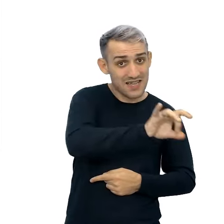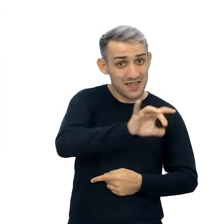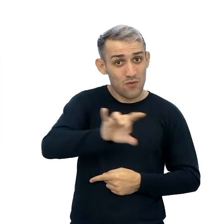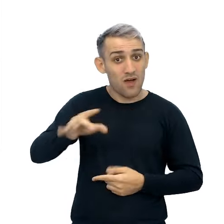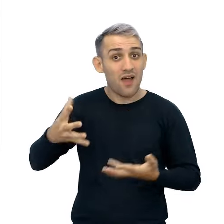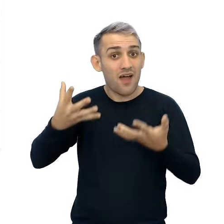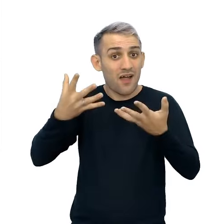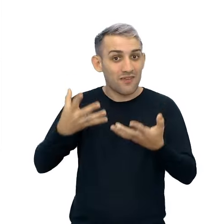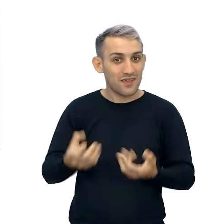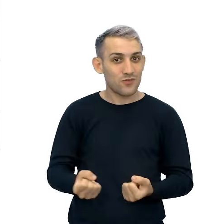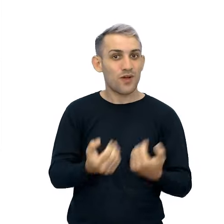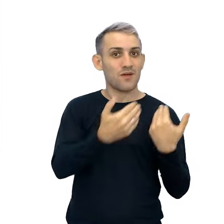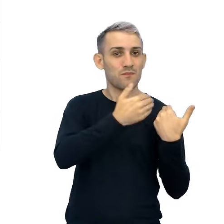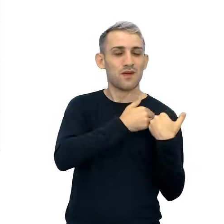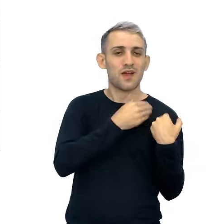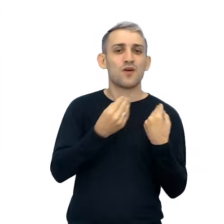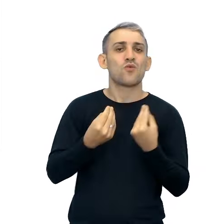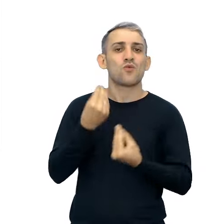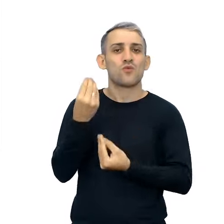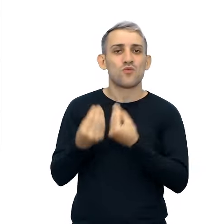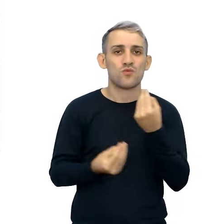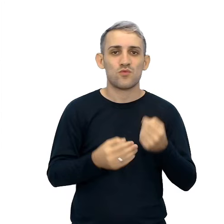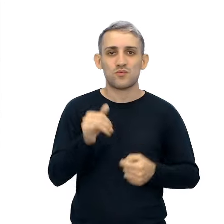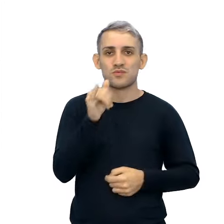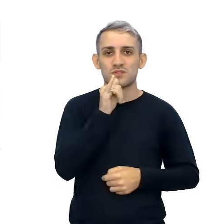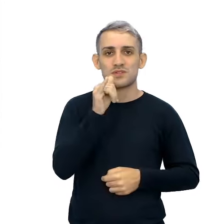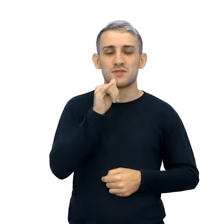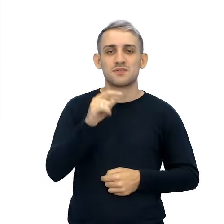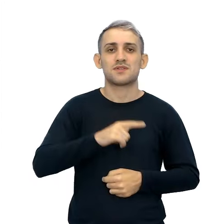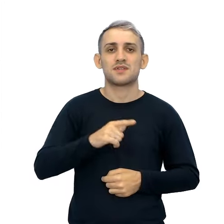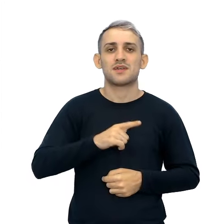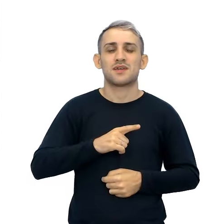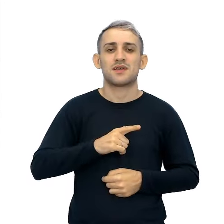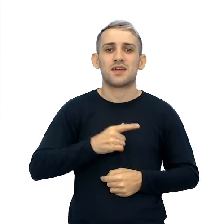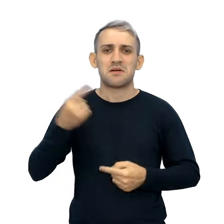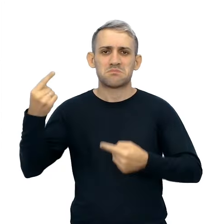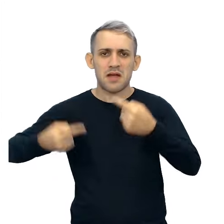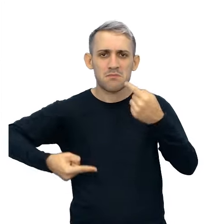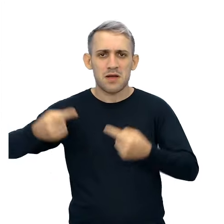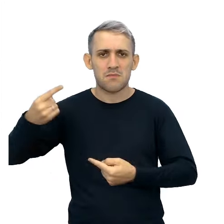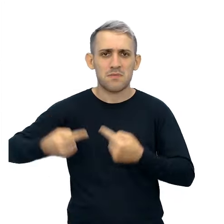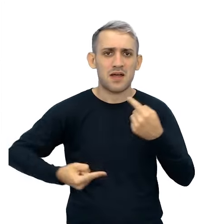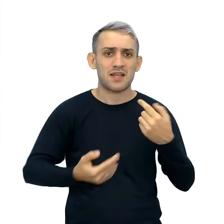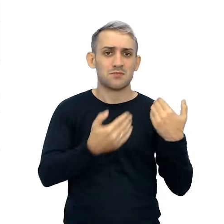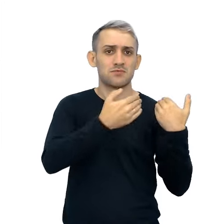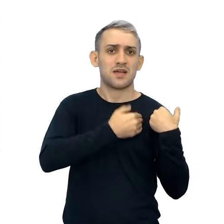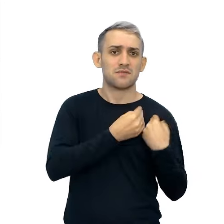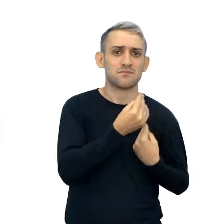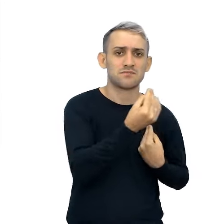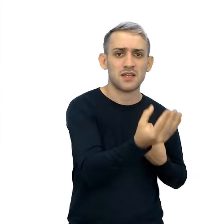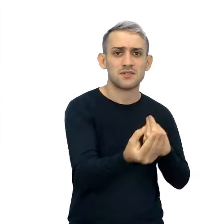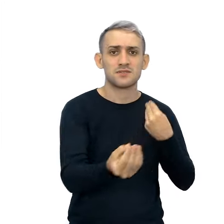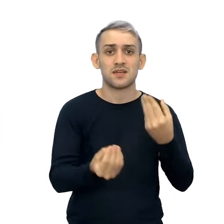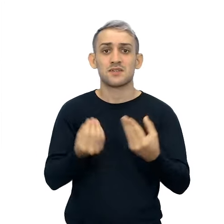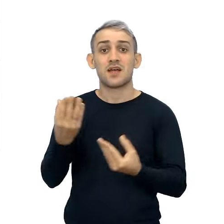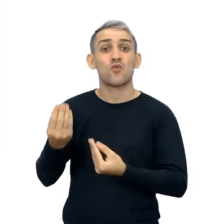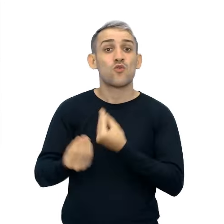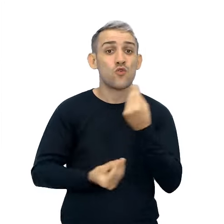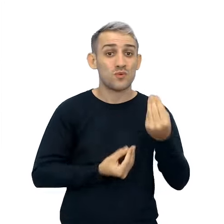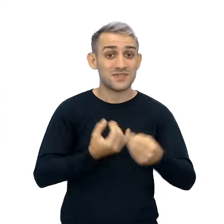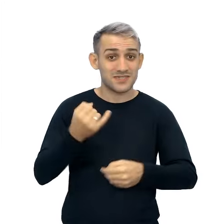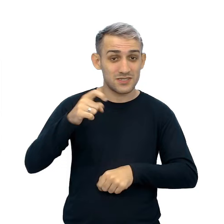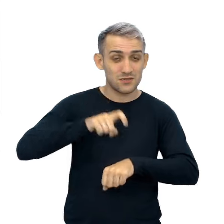que lhe foi atribuído, como é que eles fizeram essa discussão, como é que eles fizeram essa distribuição de tarefas. E se o